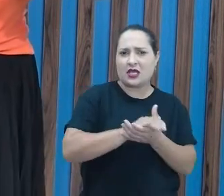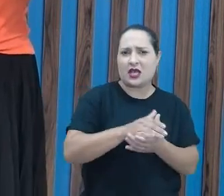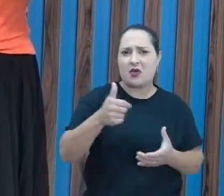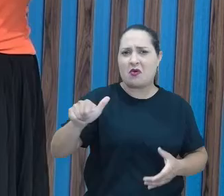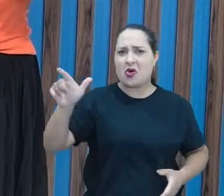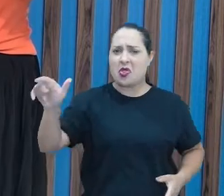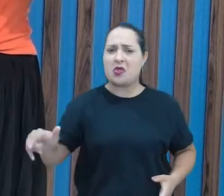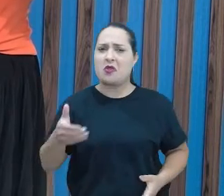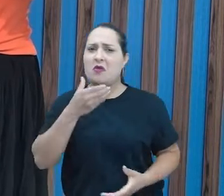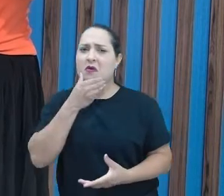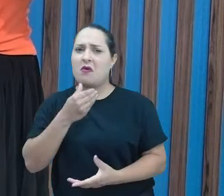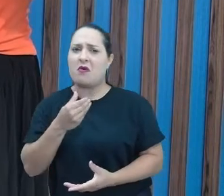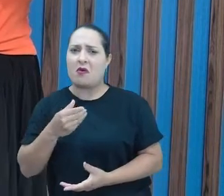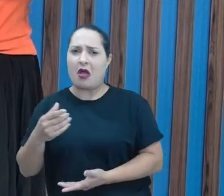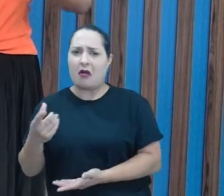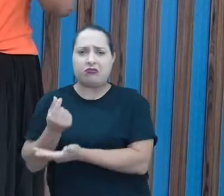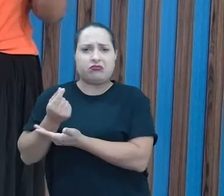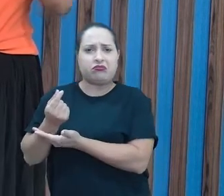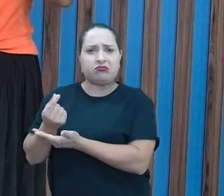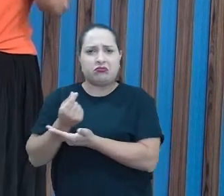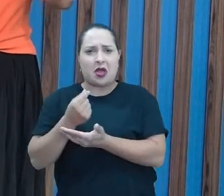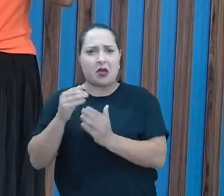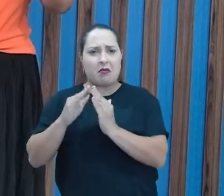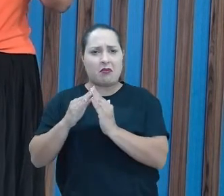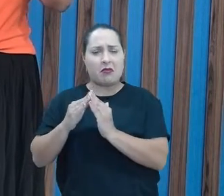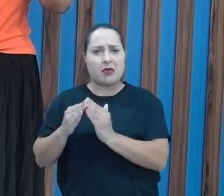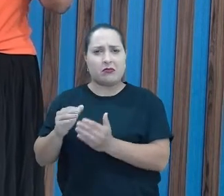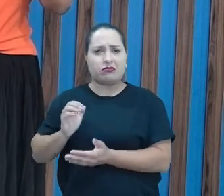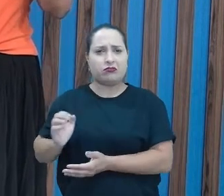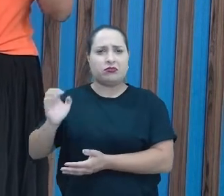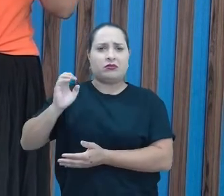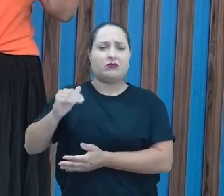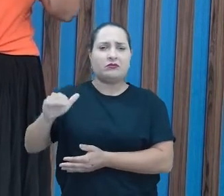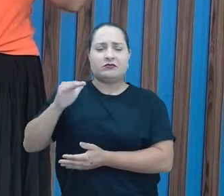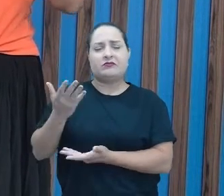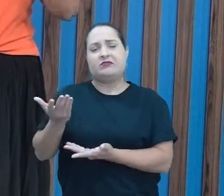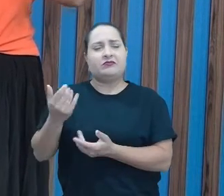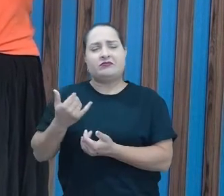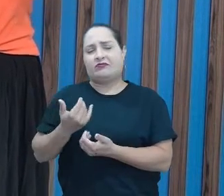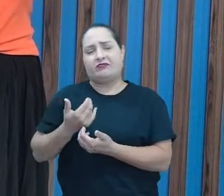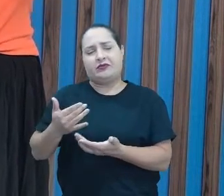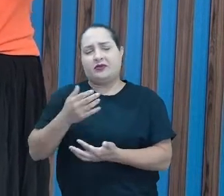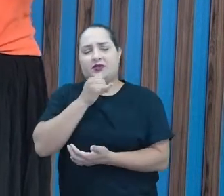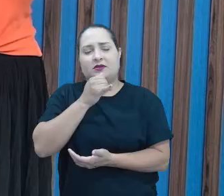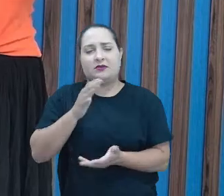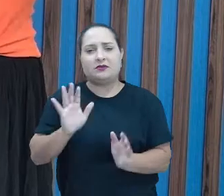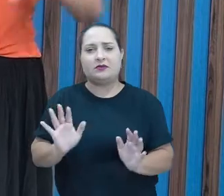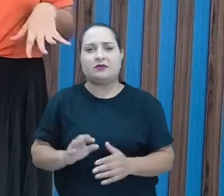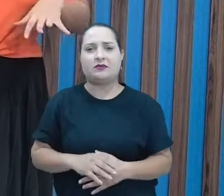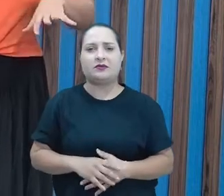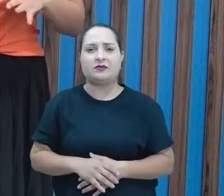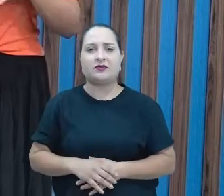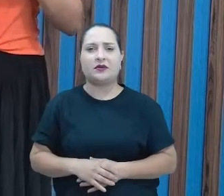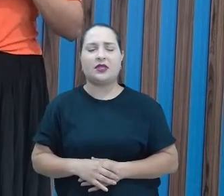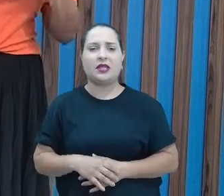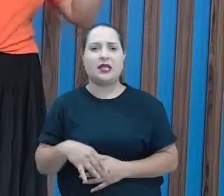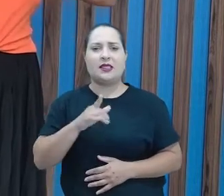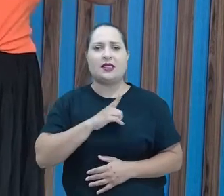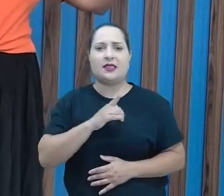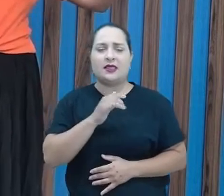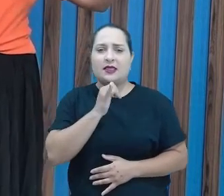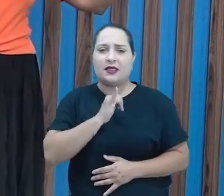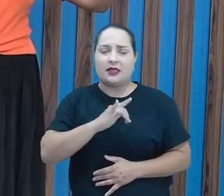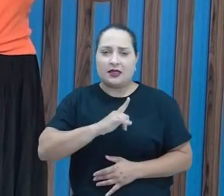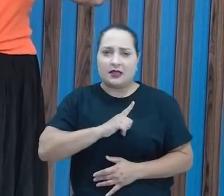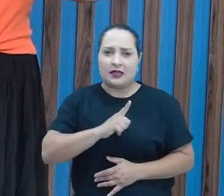Entendem? Assim, são algumas coisinhas, ou seja, há uma representação num